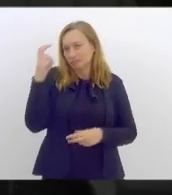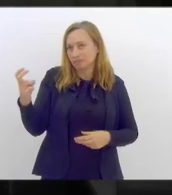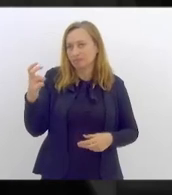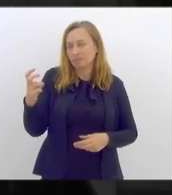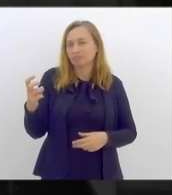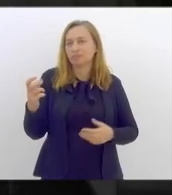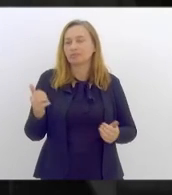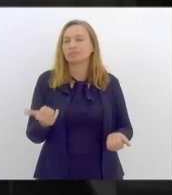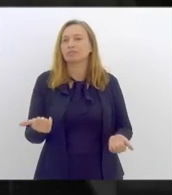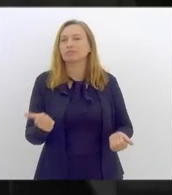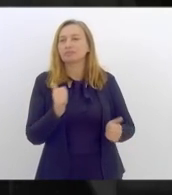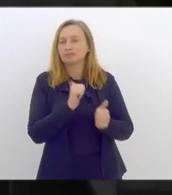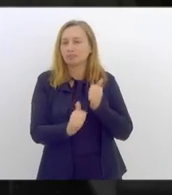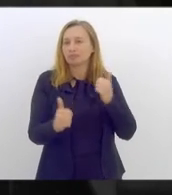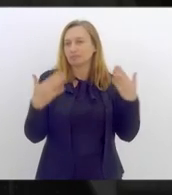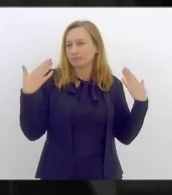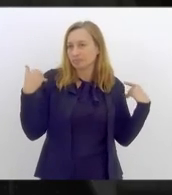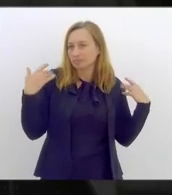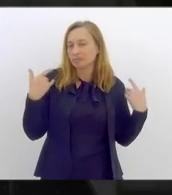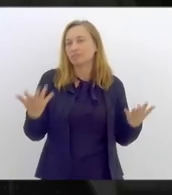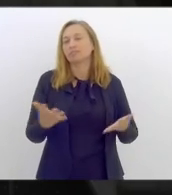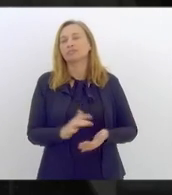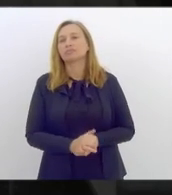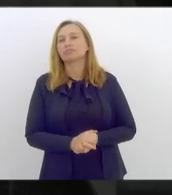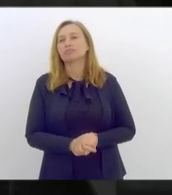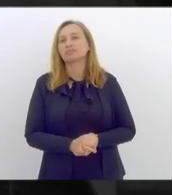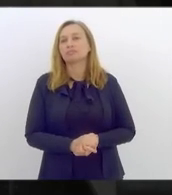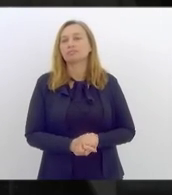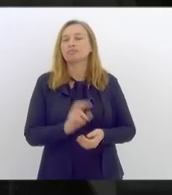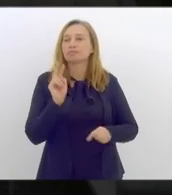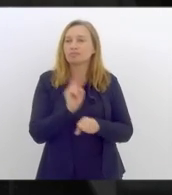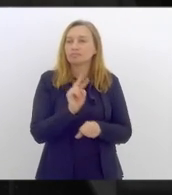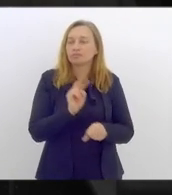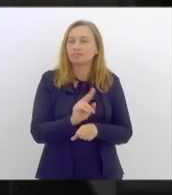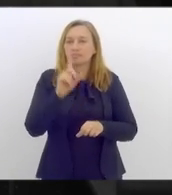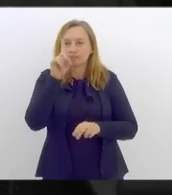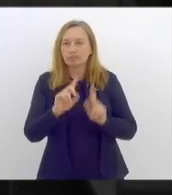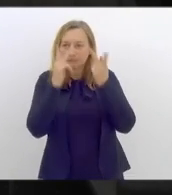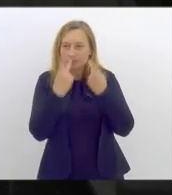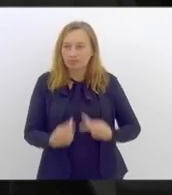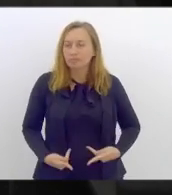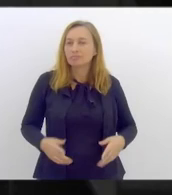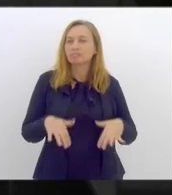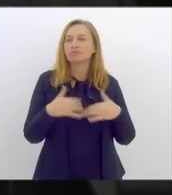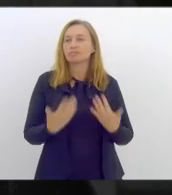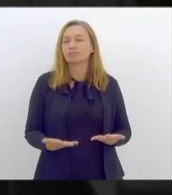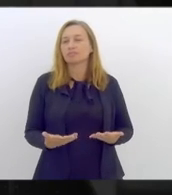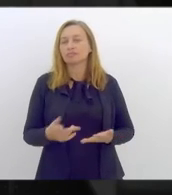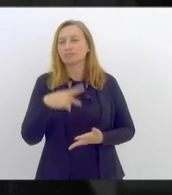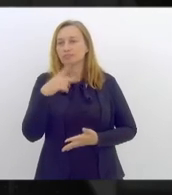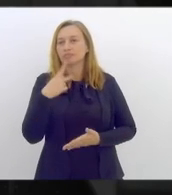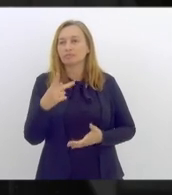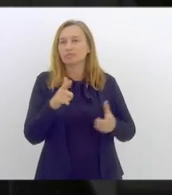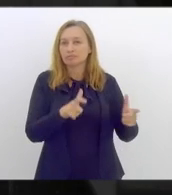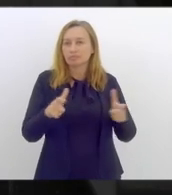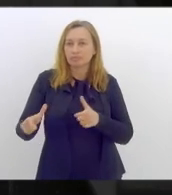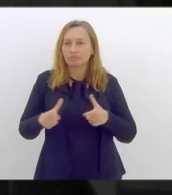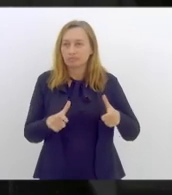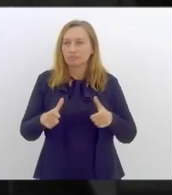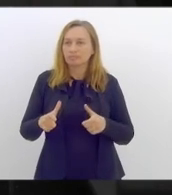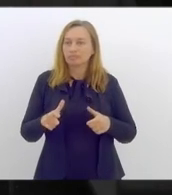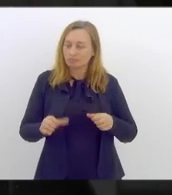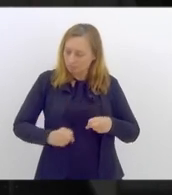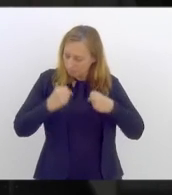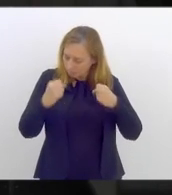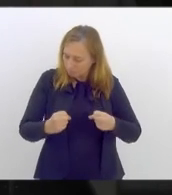redes de solidariedade no campo da Assistência Social e da proteção aos direitos humanos enfim portanto é falar desses territórios como território de